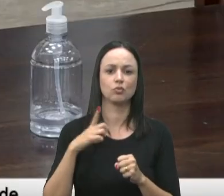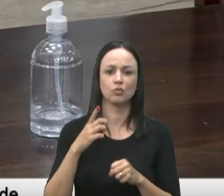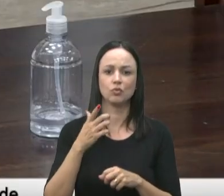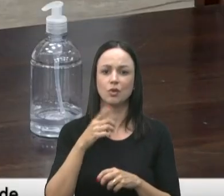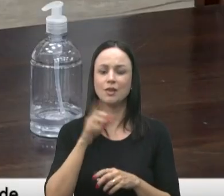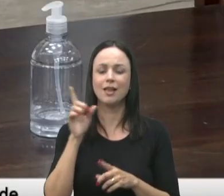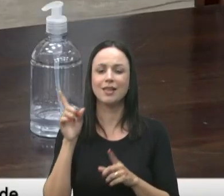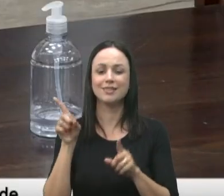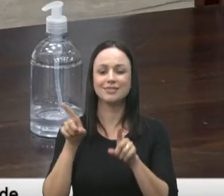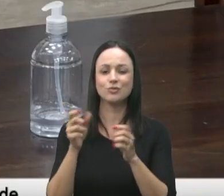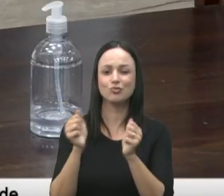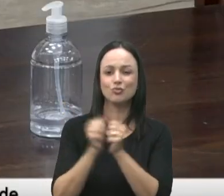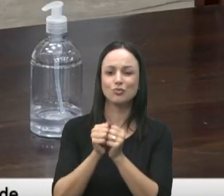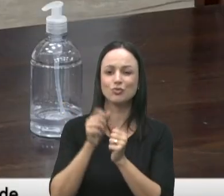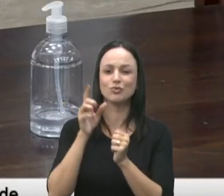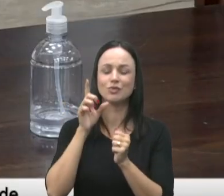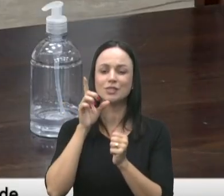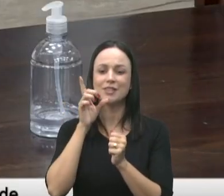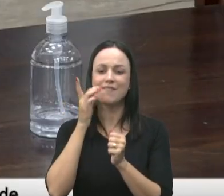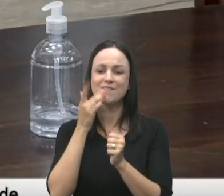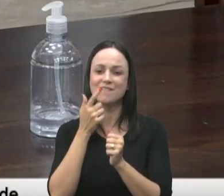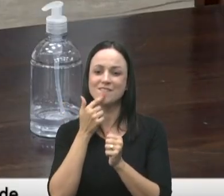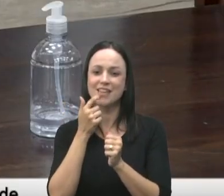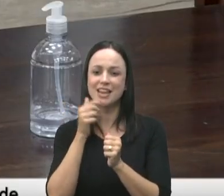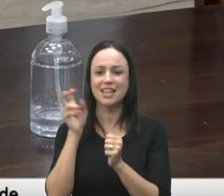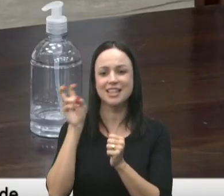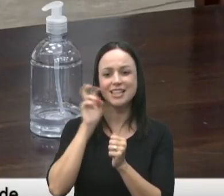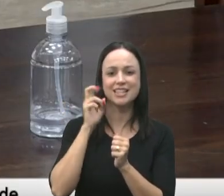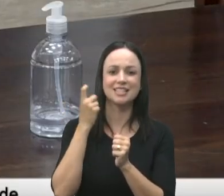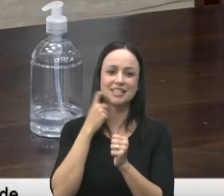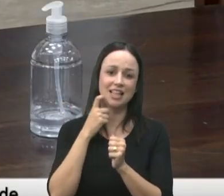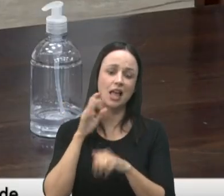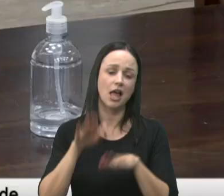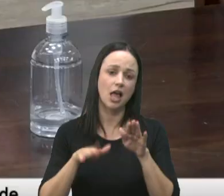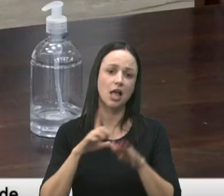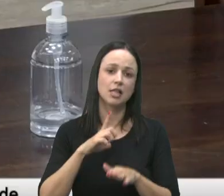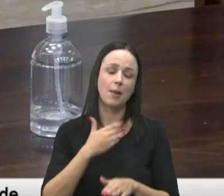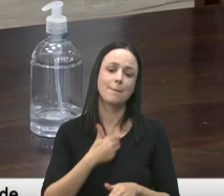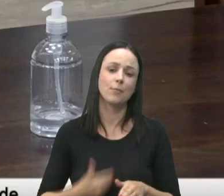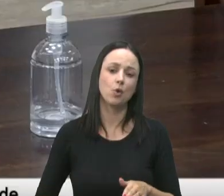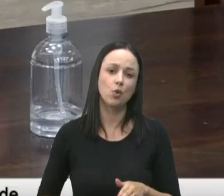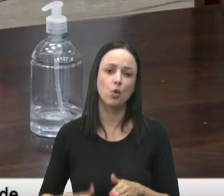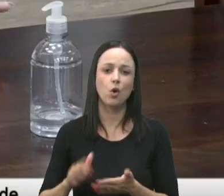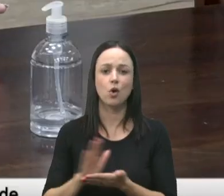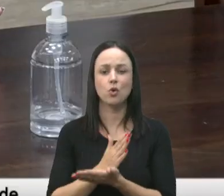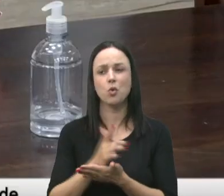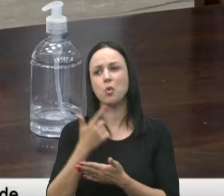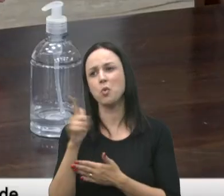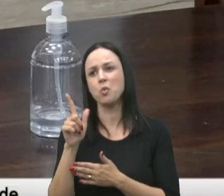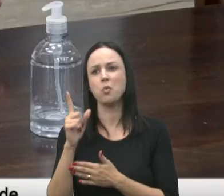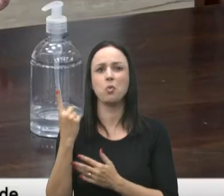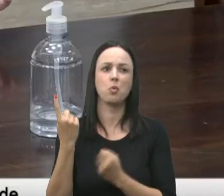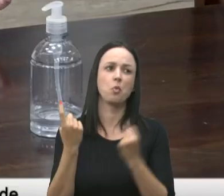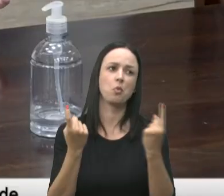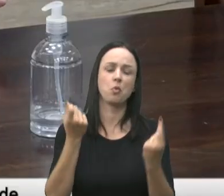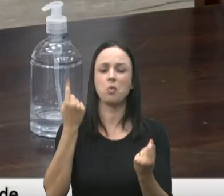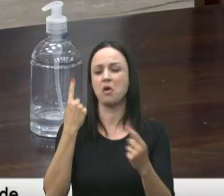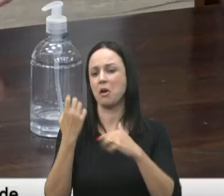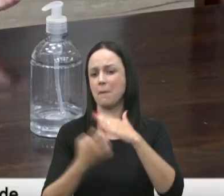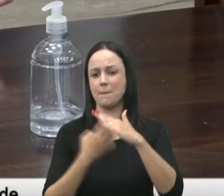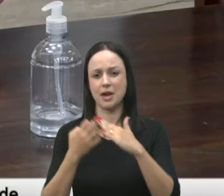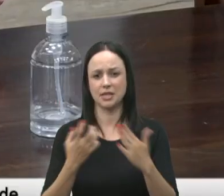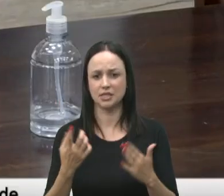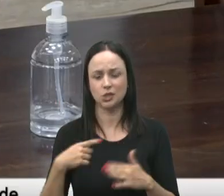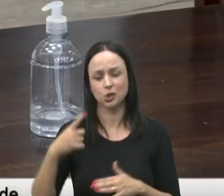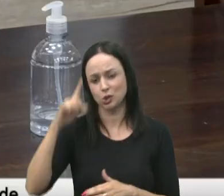do feriado. Normalmente acontece nos órgãos públicos e uma ou outra empresa que dá a emenda, mas no dia a dia,